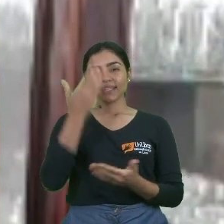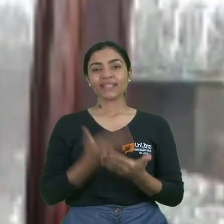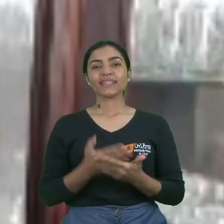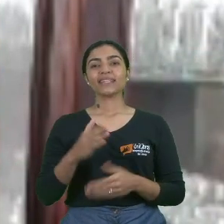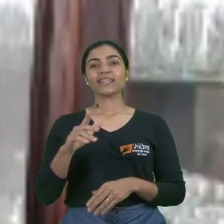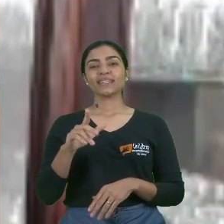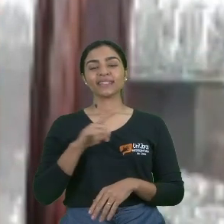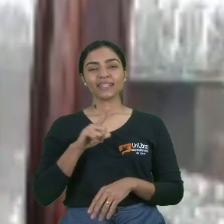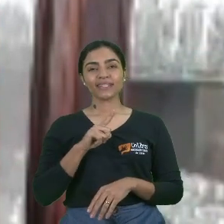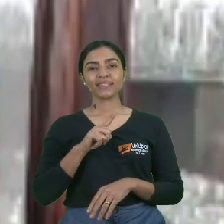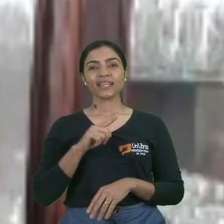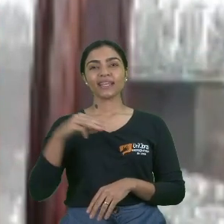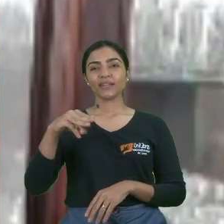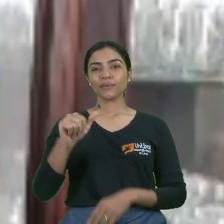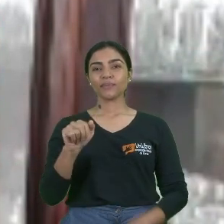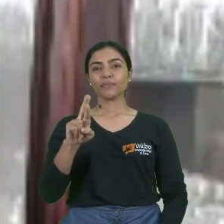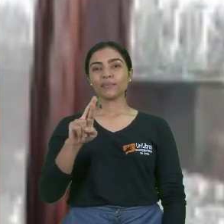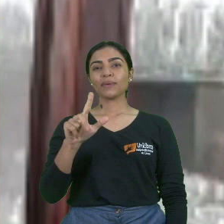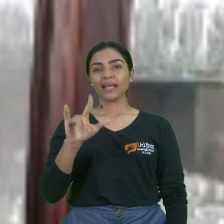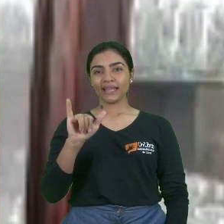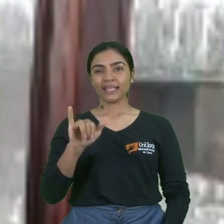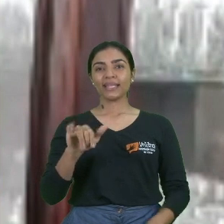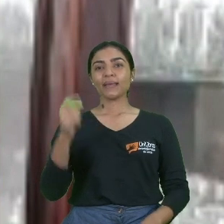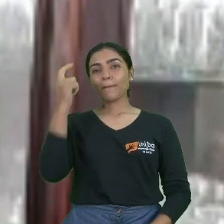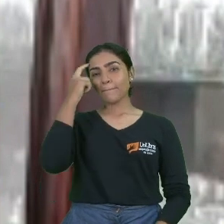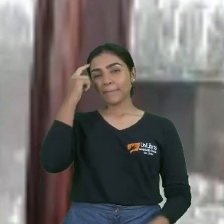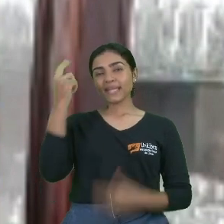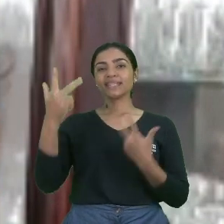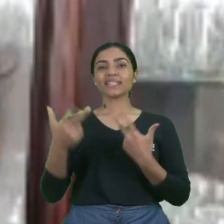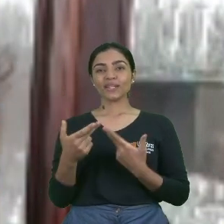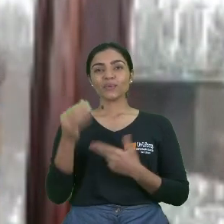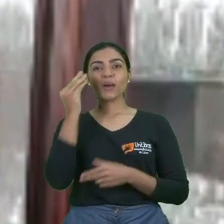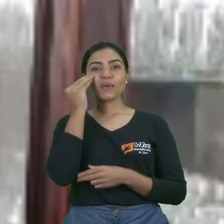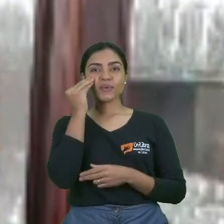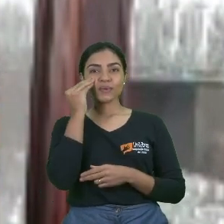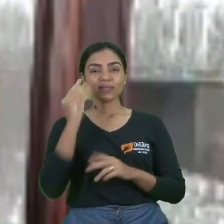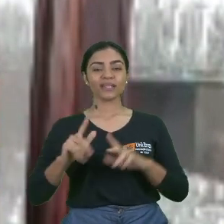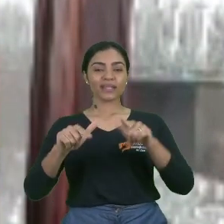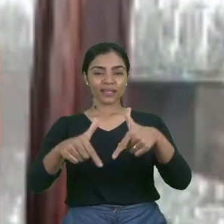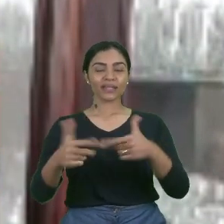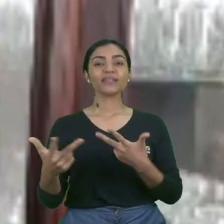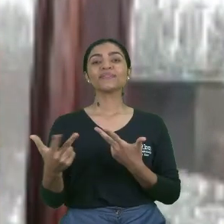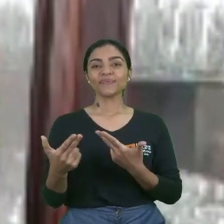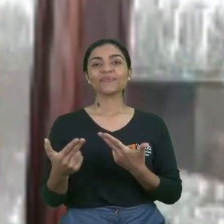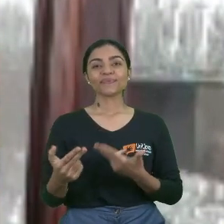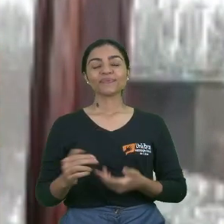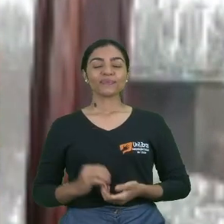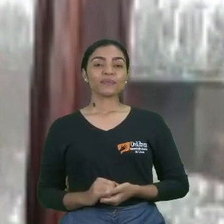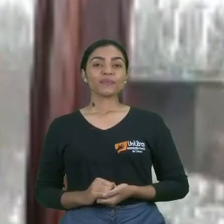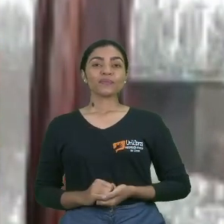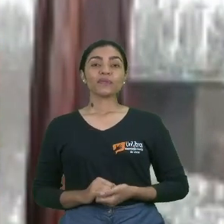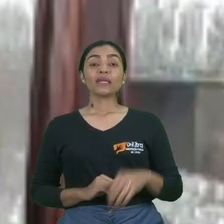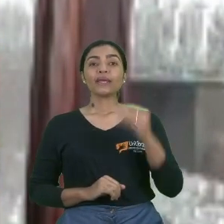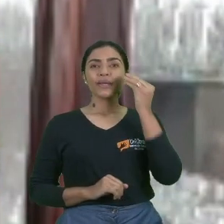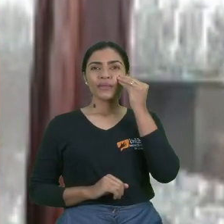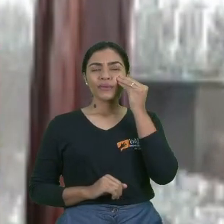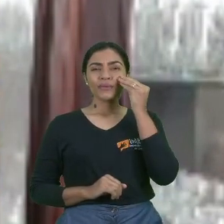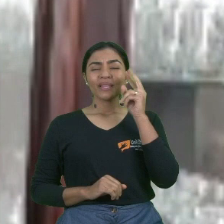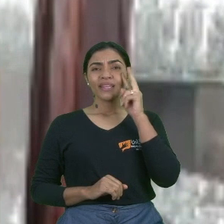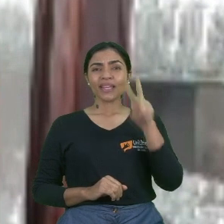tenta fazer esse tipo de coisa então essa e eu tentei ver pelo uma